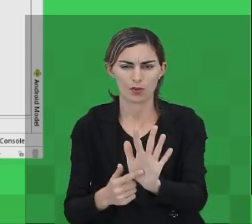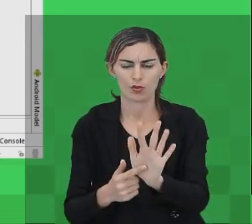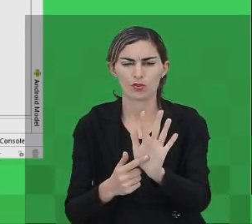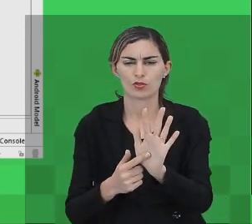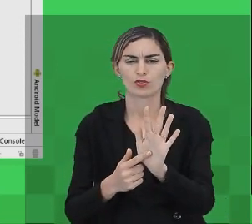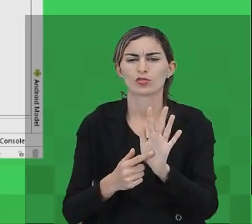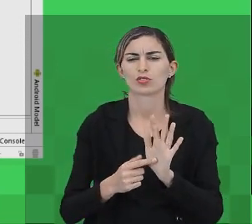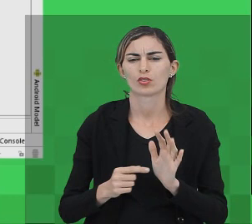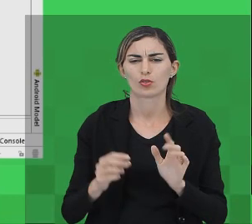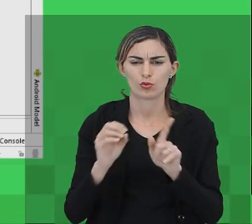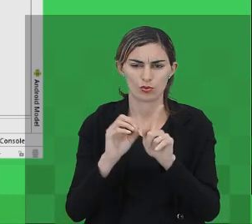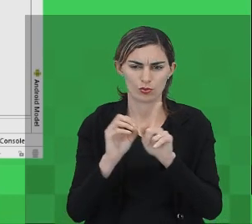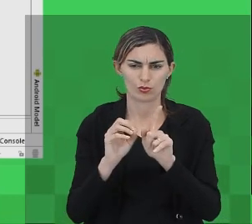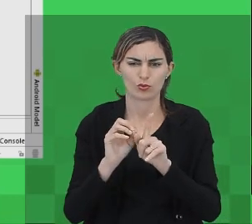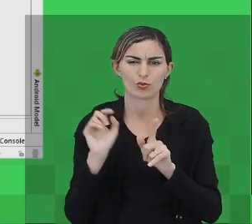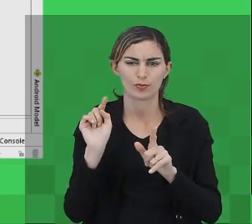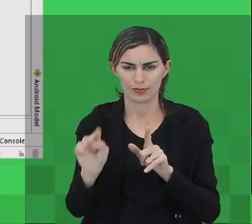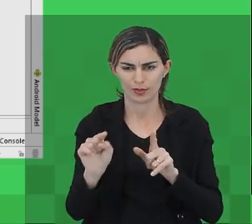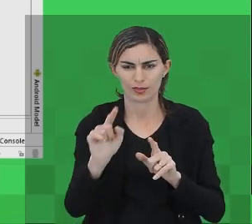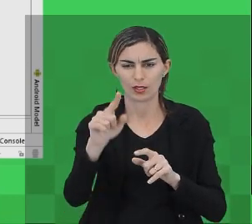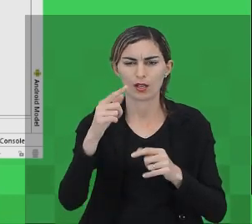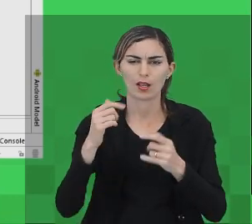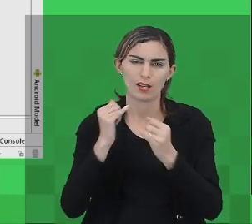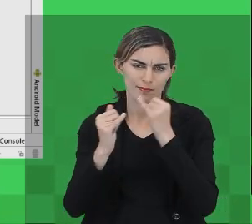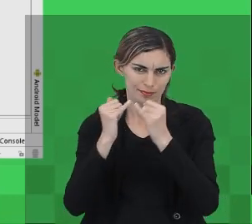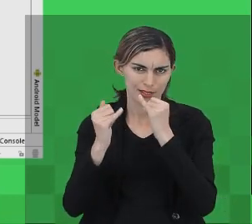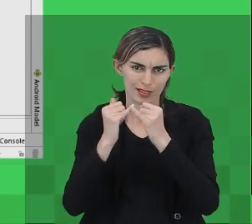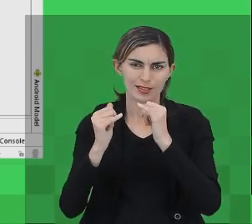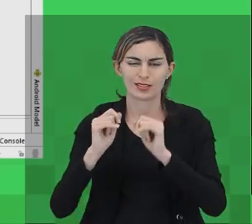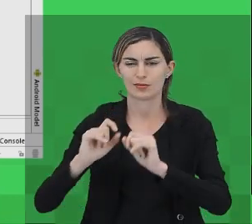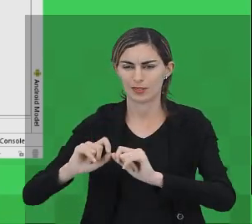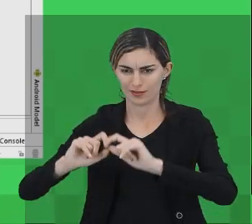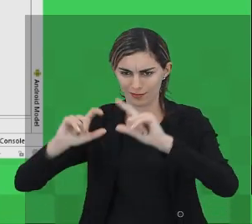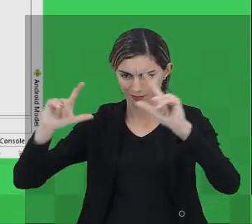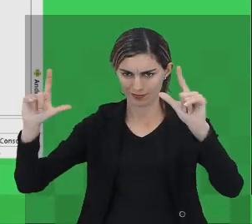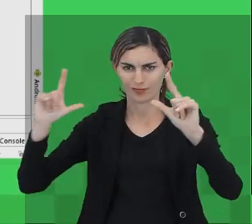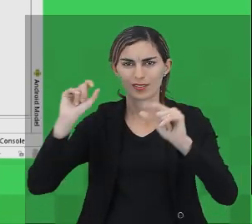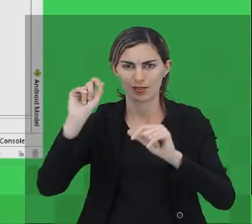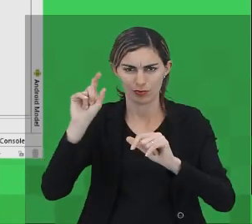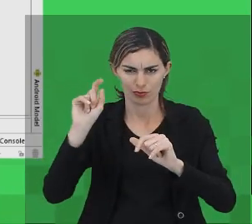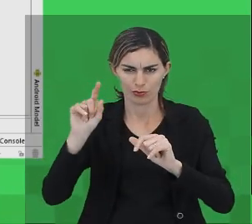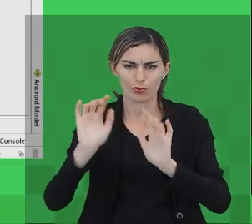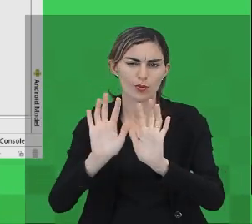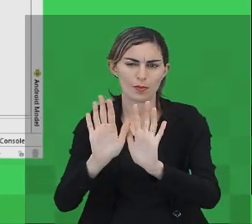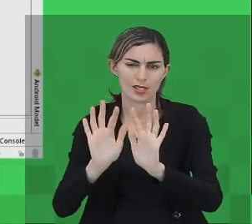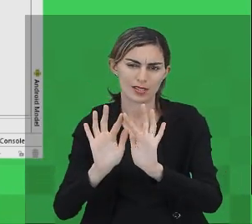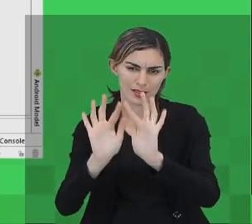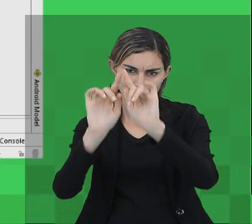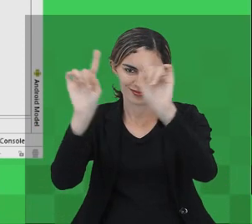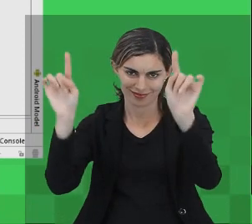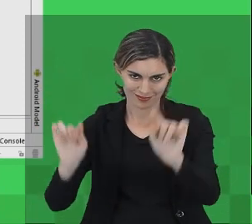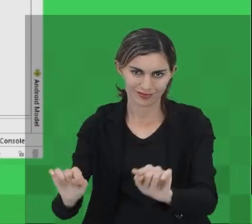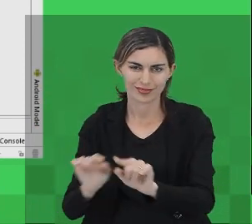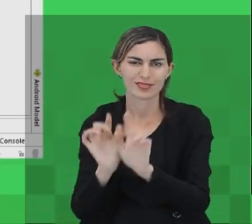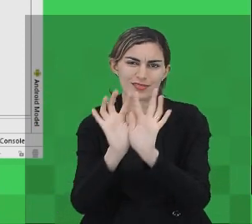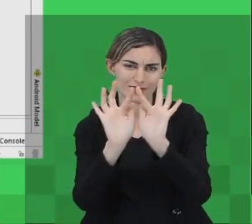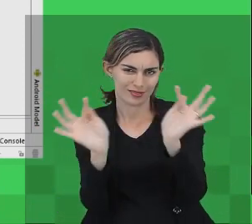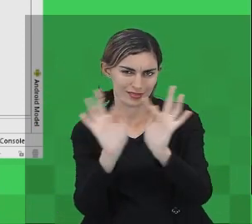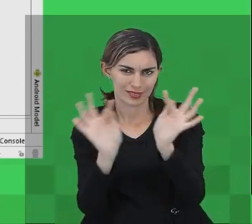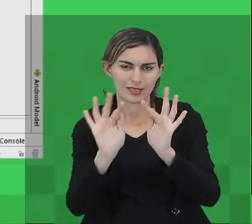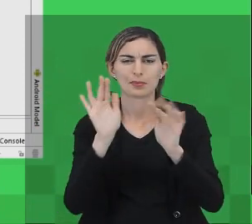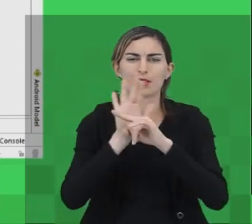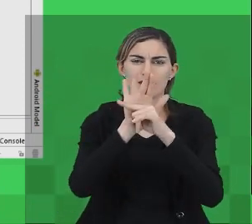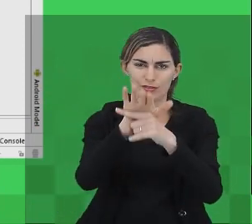World. Ele mostra um blueprint, que é a mesma coisa dessa tela, só que no formato mais simples,